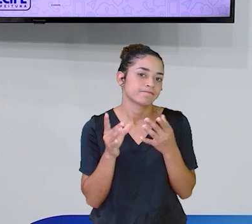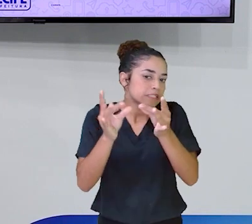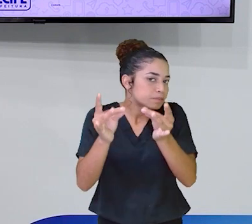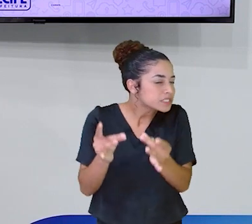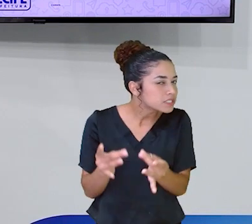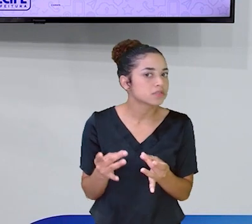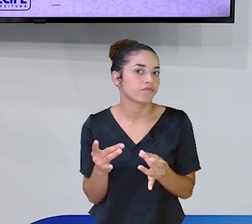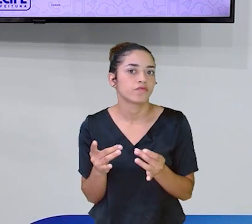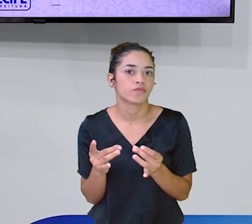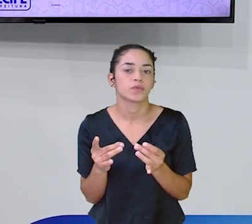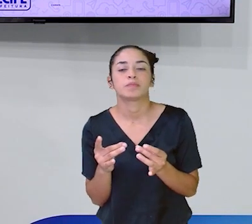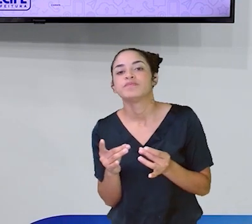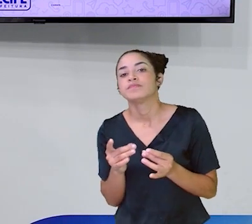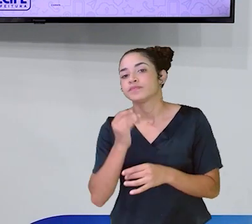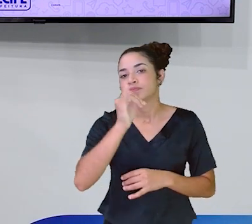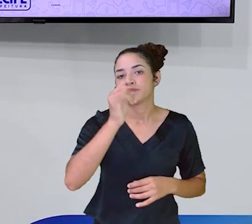de narrativa.